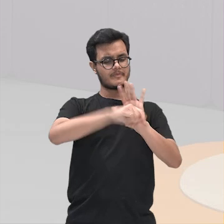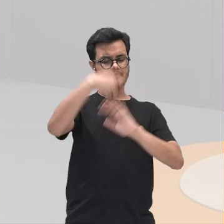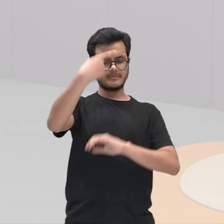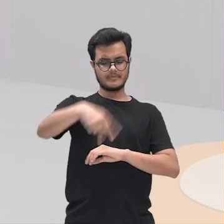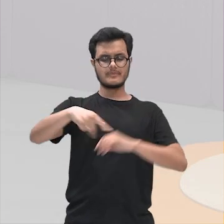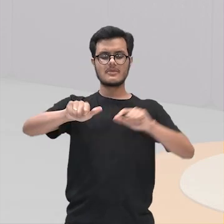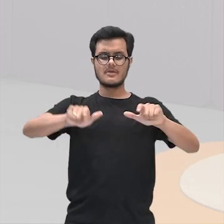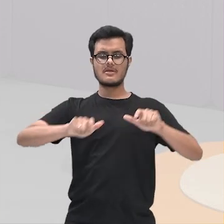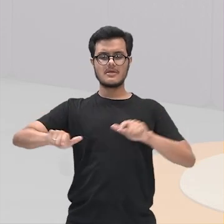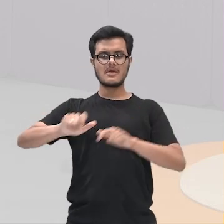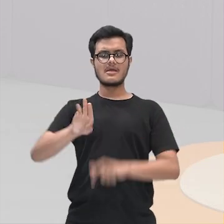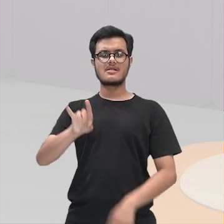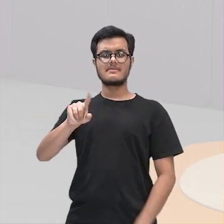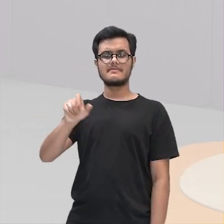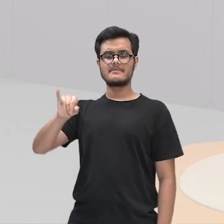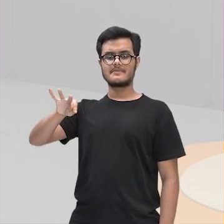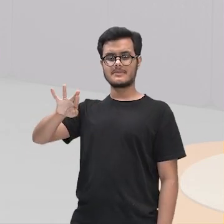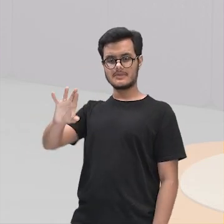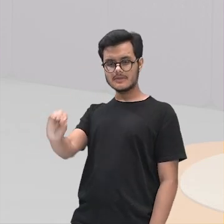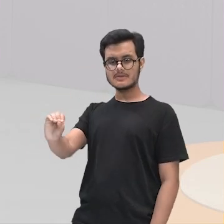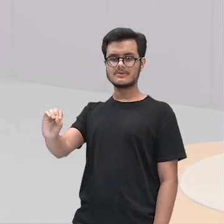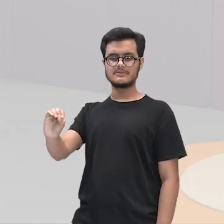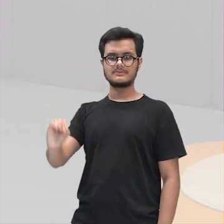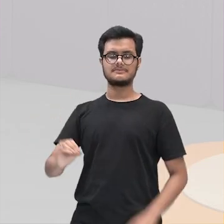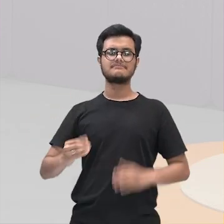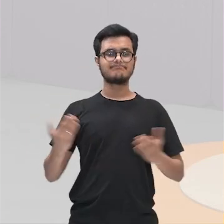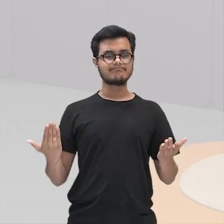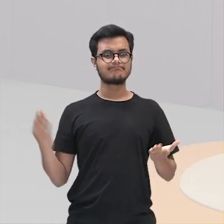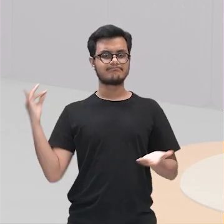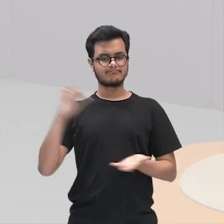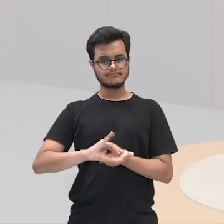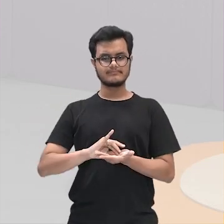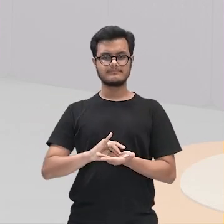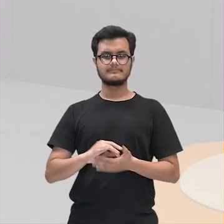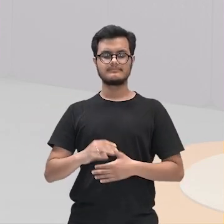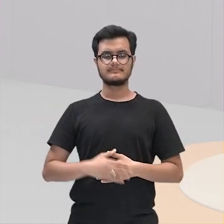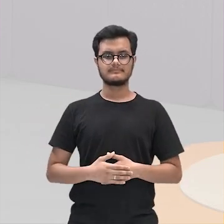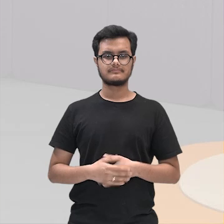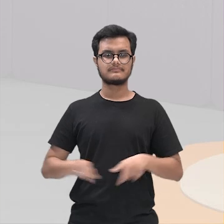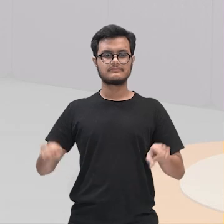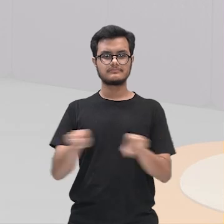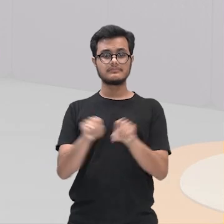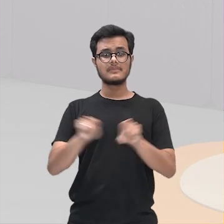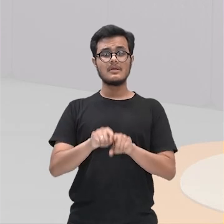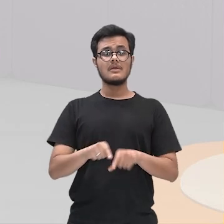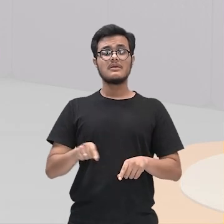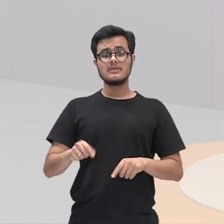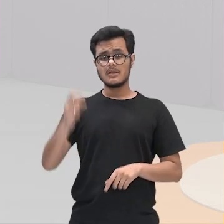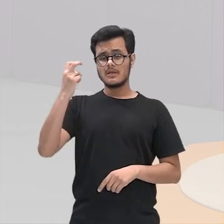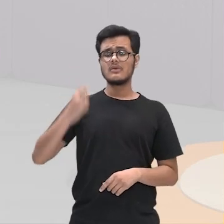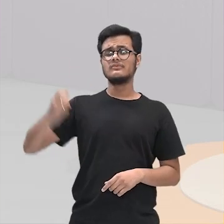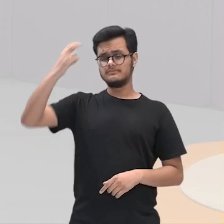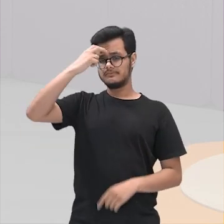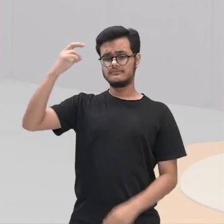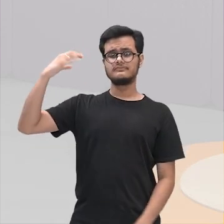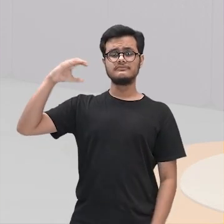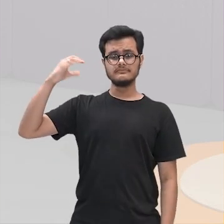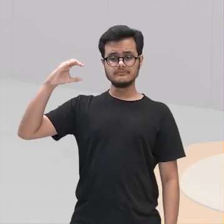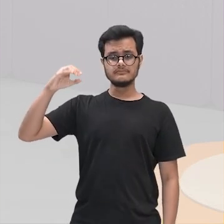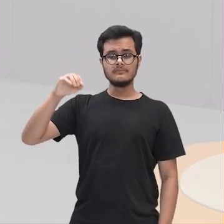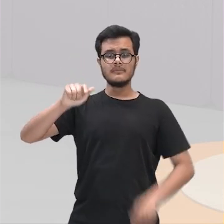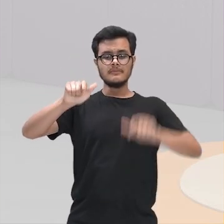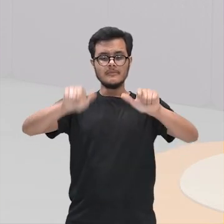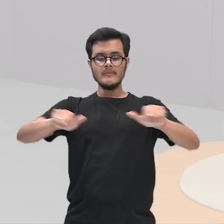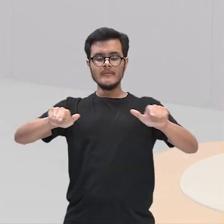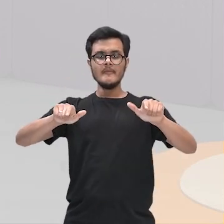regiões influenciadas pelo Império, certo? Também temos o legado cultural e científico, porque os bizantinos